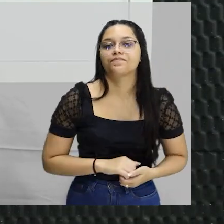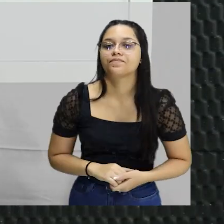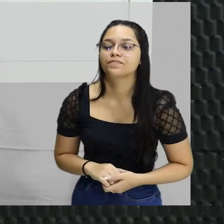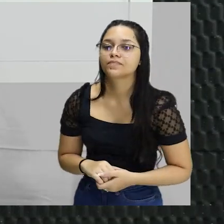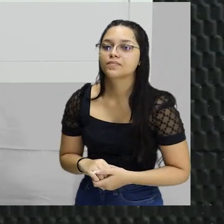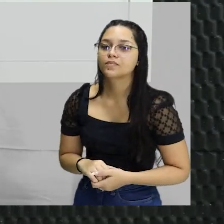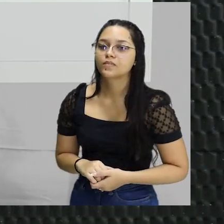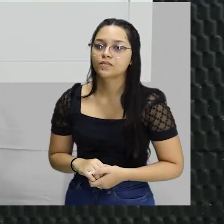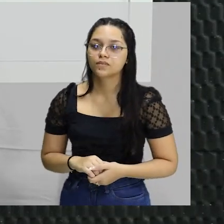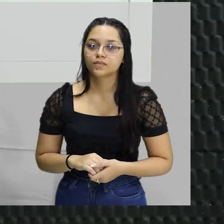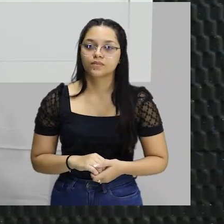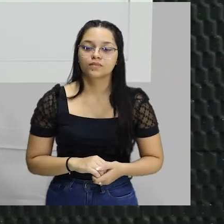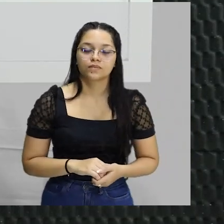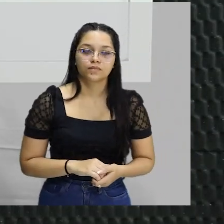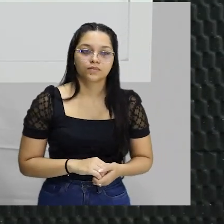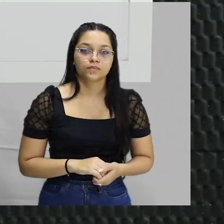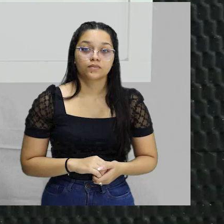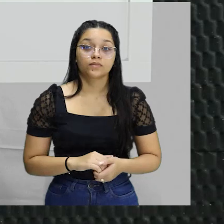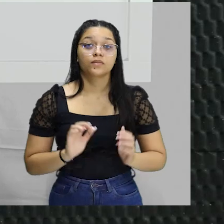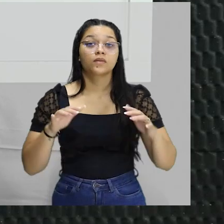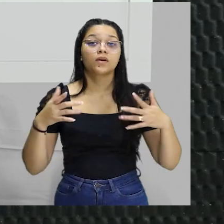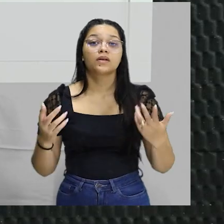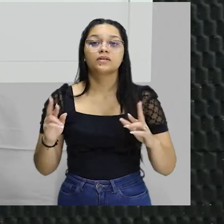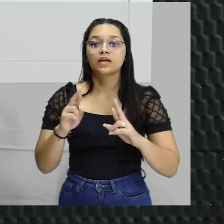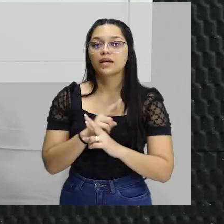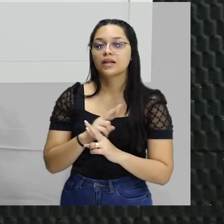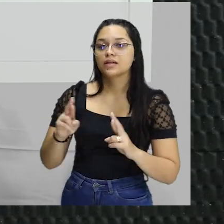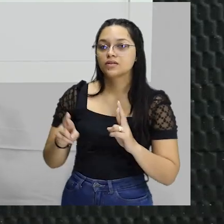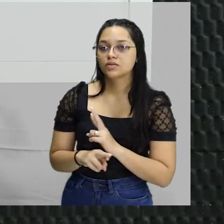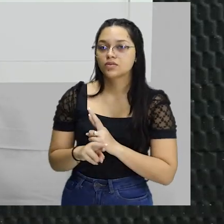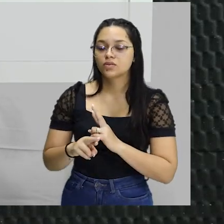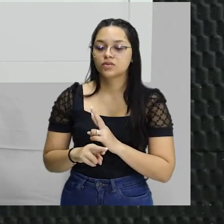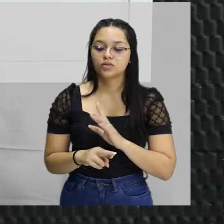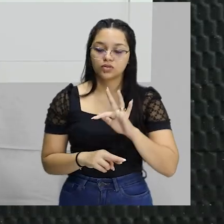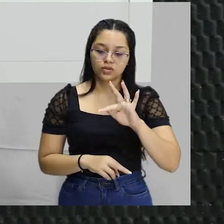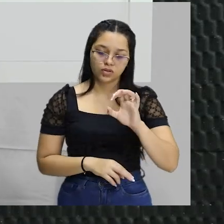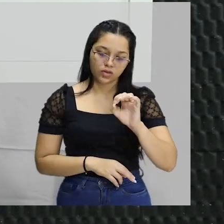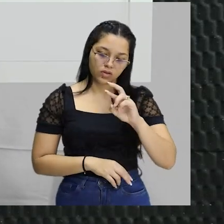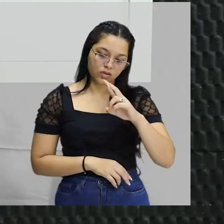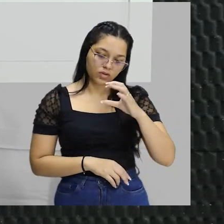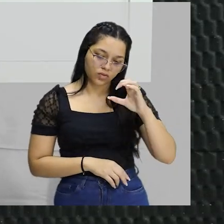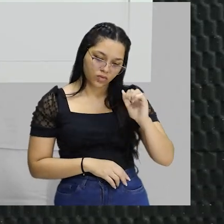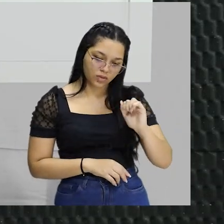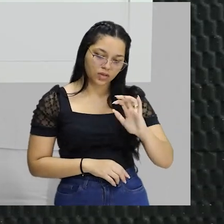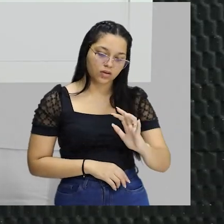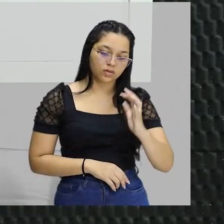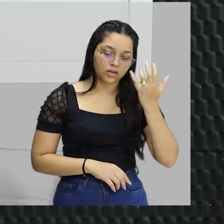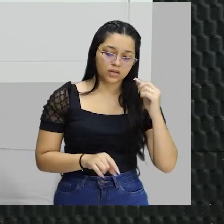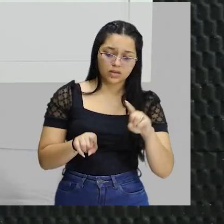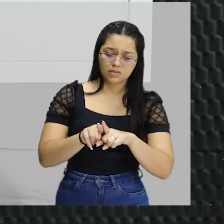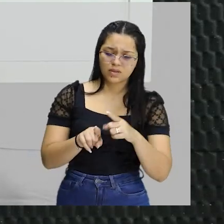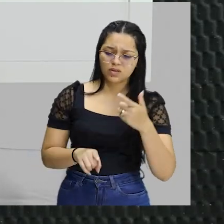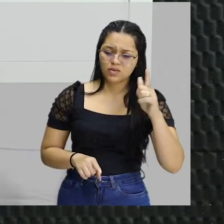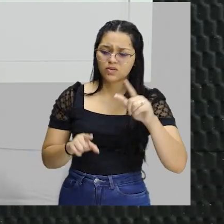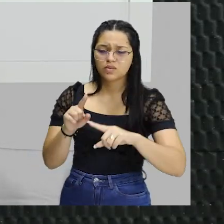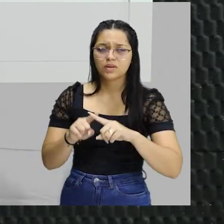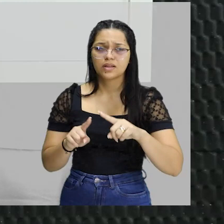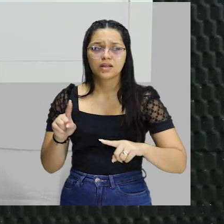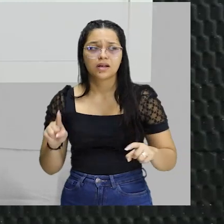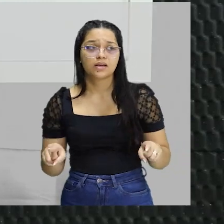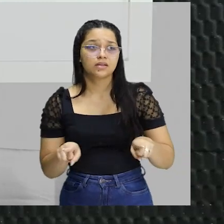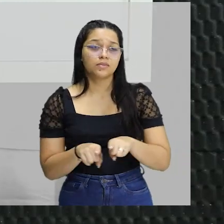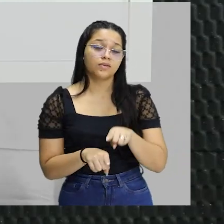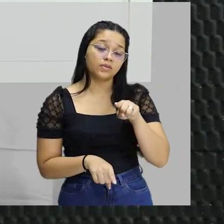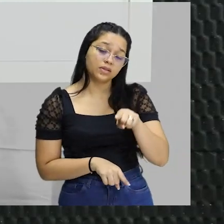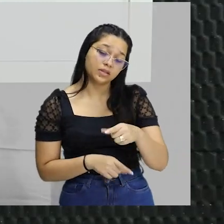né? Naquele local. Quais são as relações de forças que acontecem ali, certo? Dentre outros materiais também, né? Você